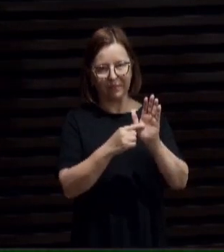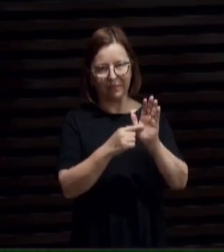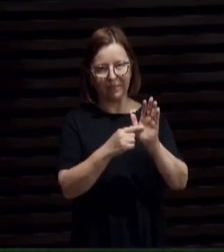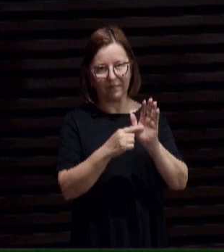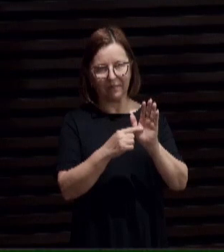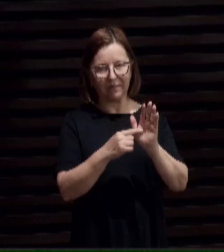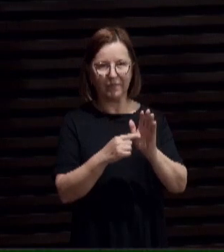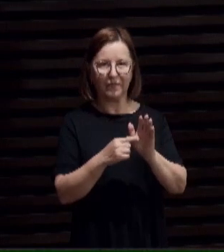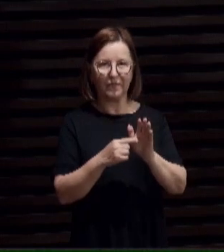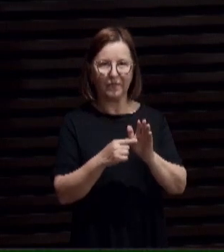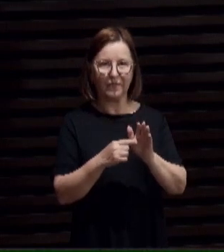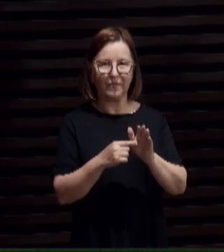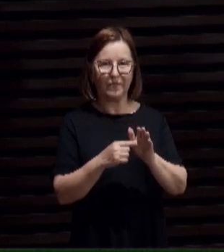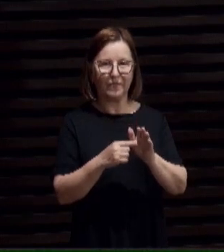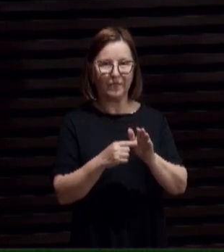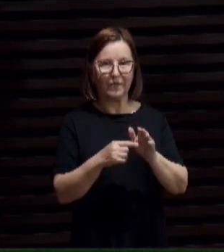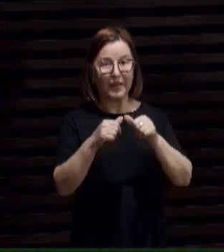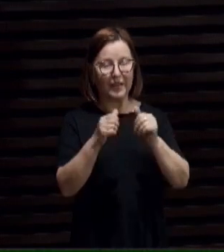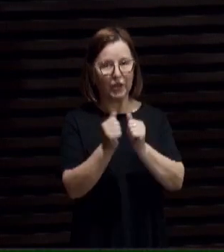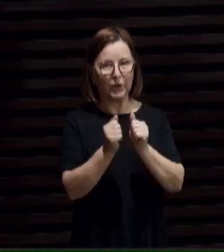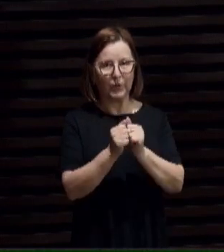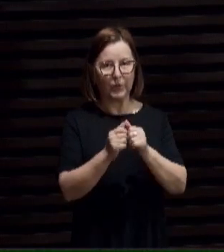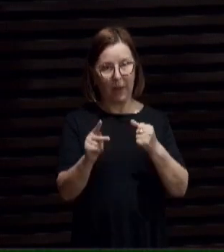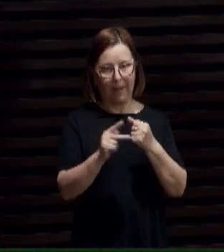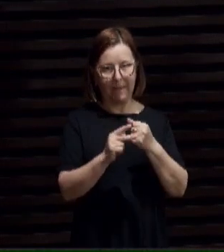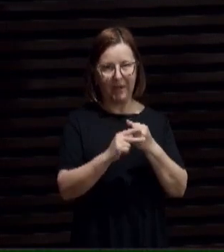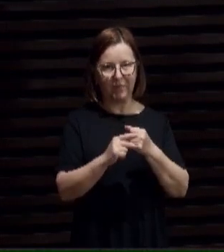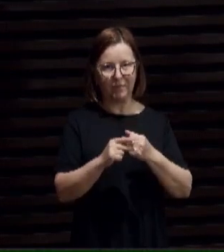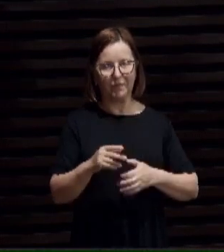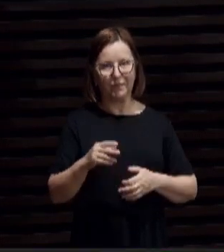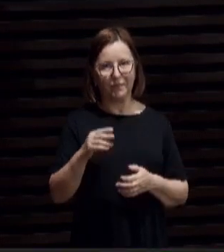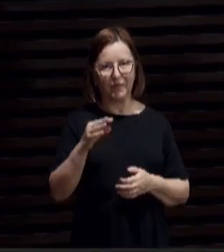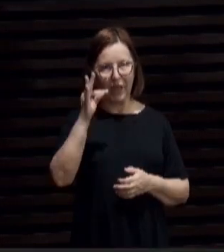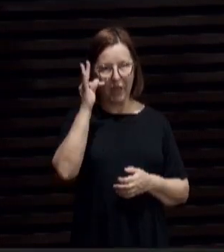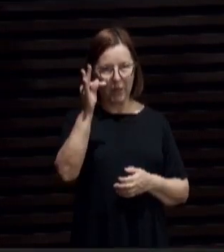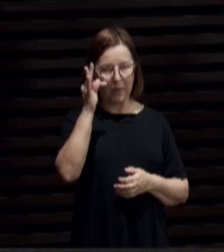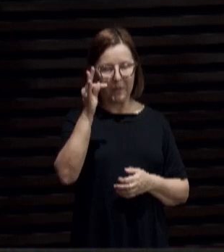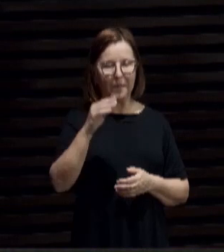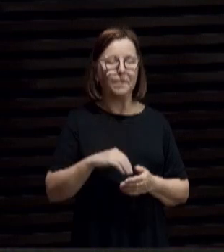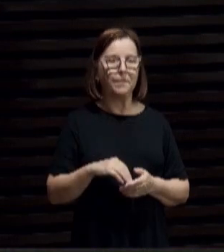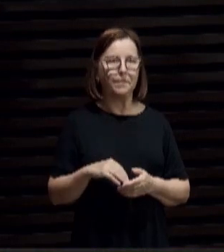Estavam juntos Simão Pedro, Tomé, chamado Dídimo,